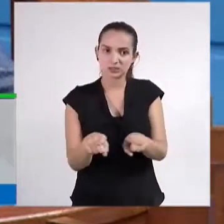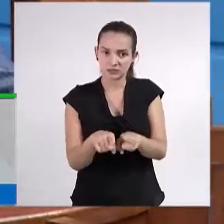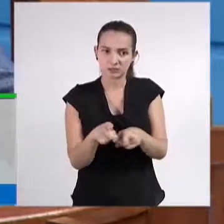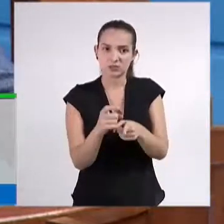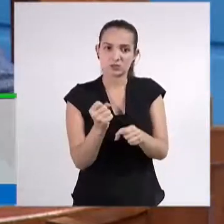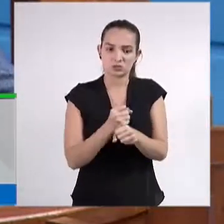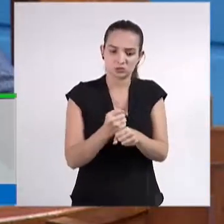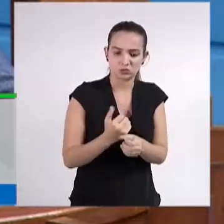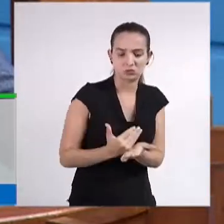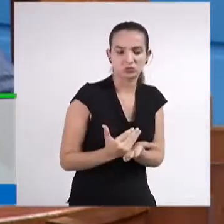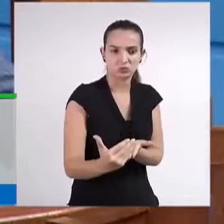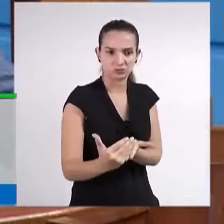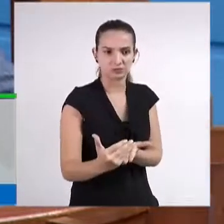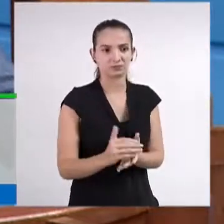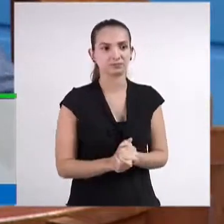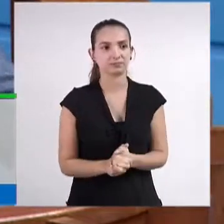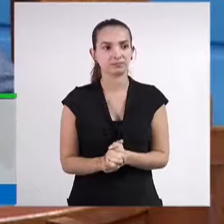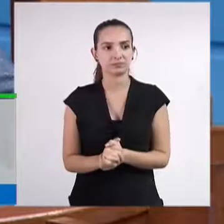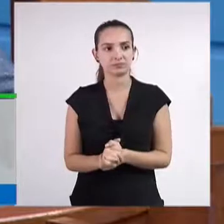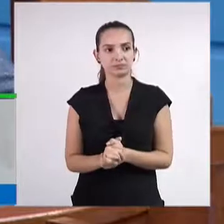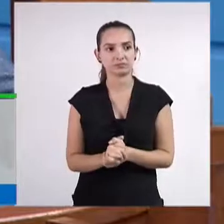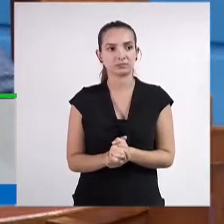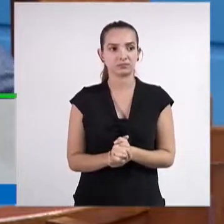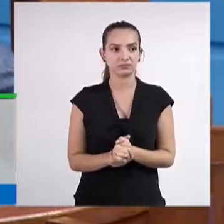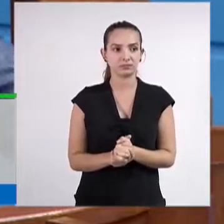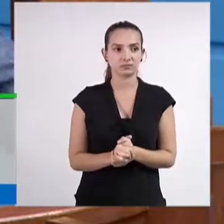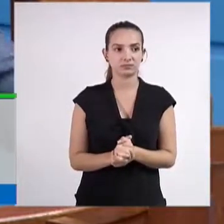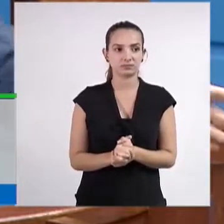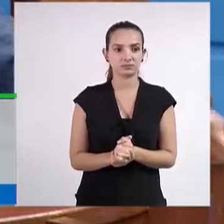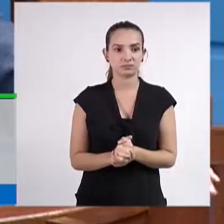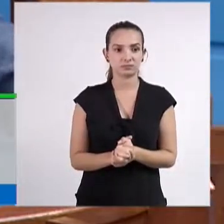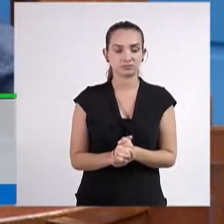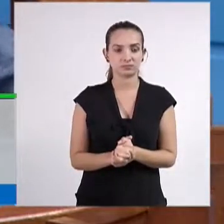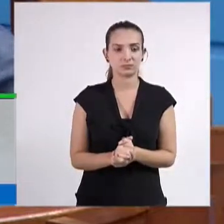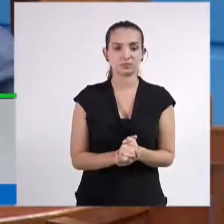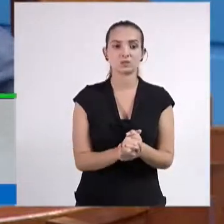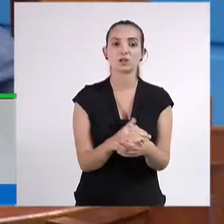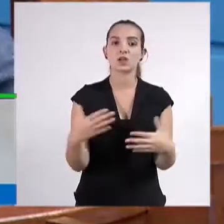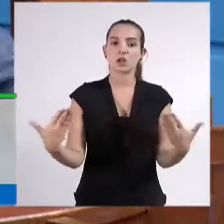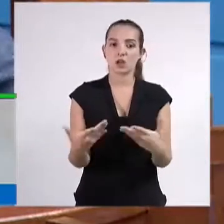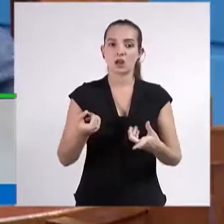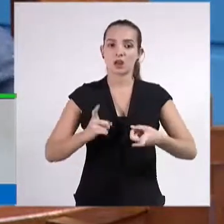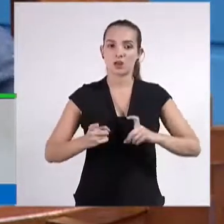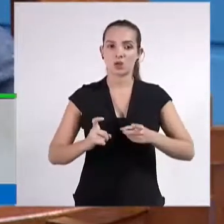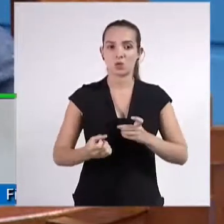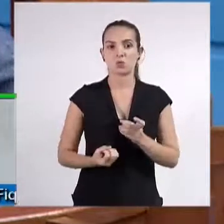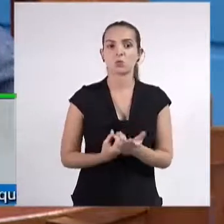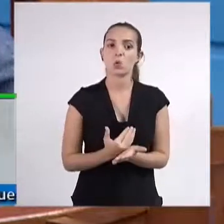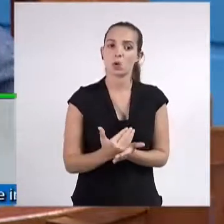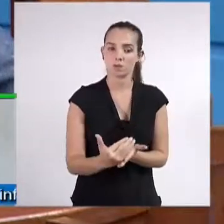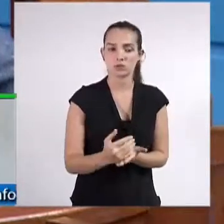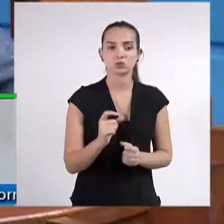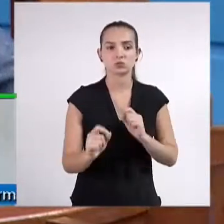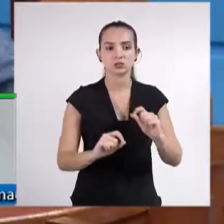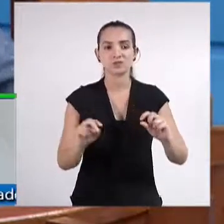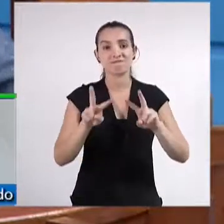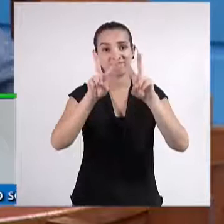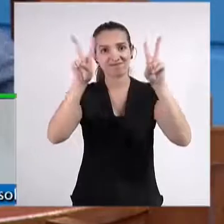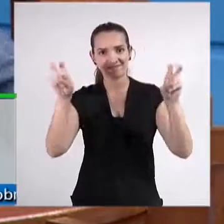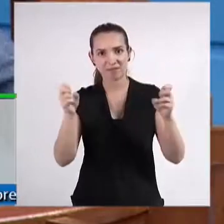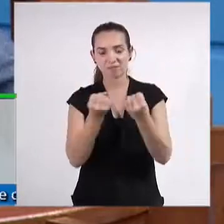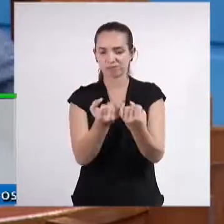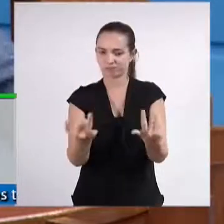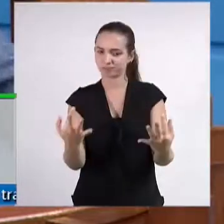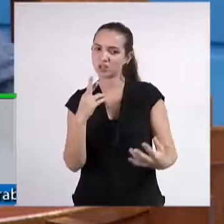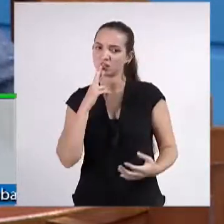do ano. E, fruto dessa reunião, várias questões foram